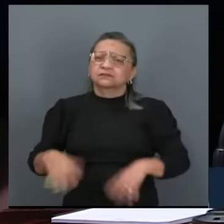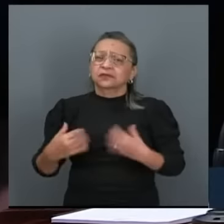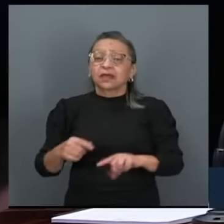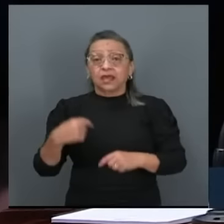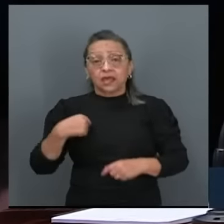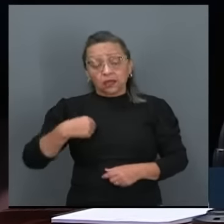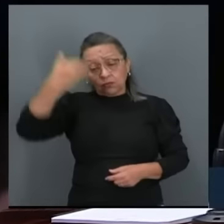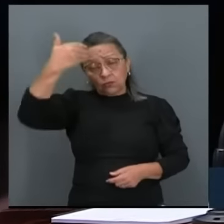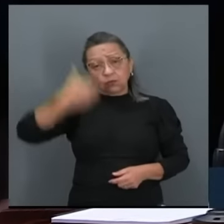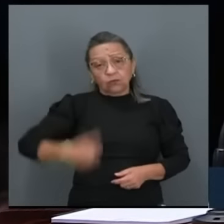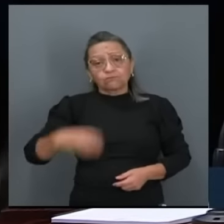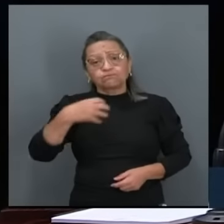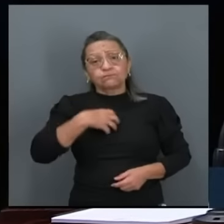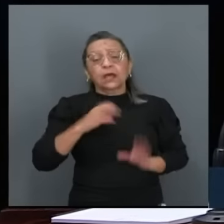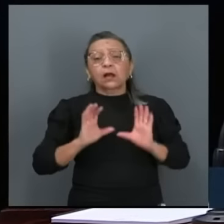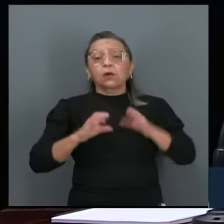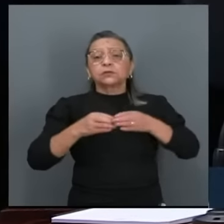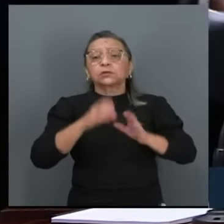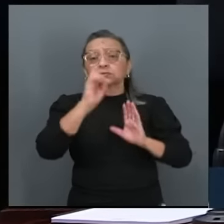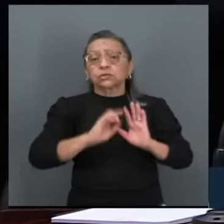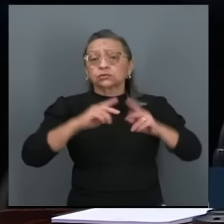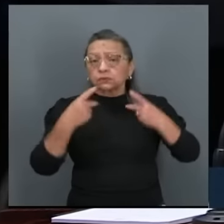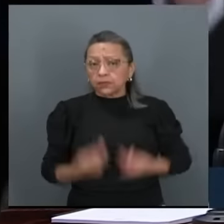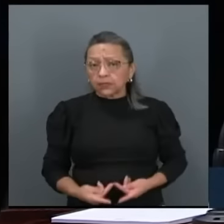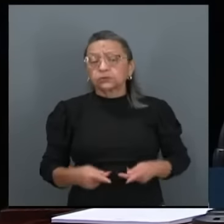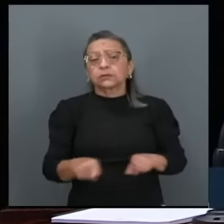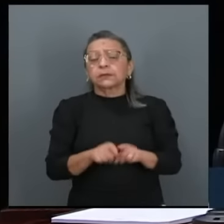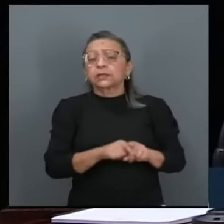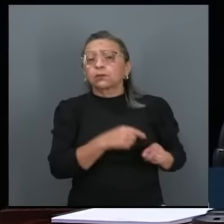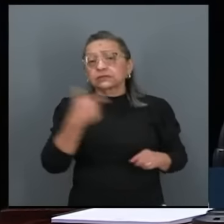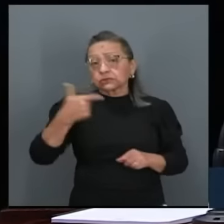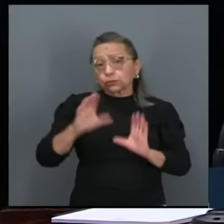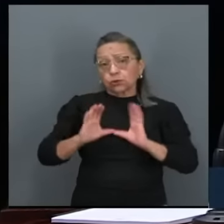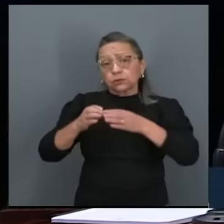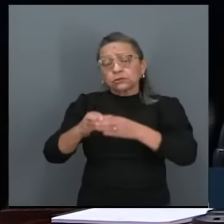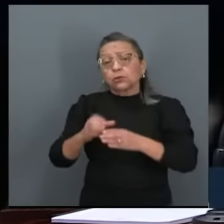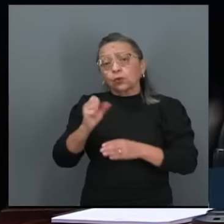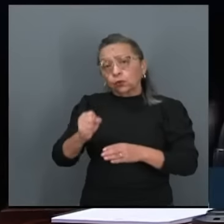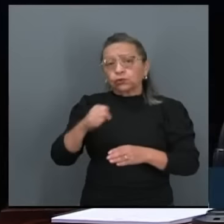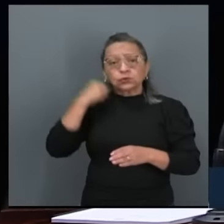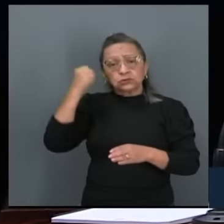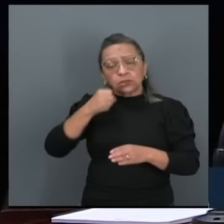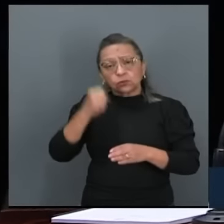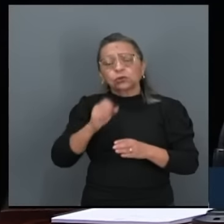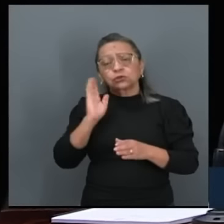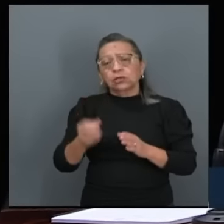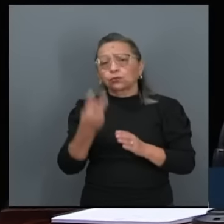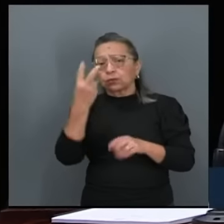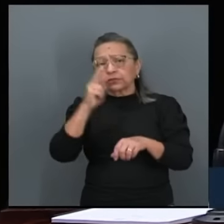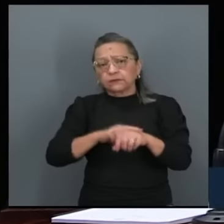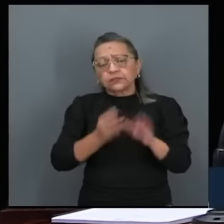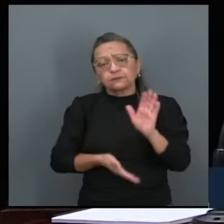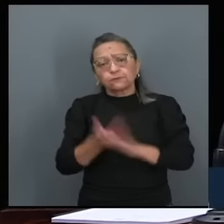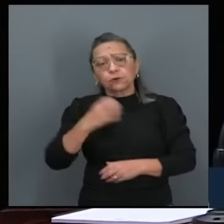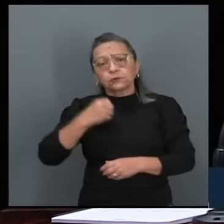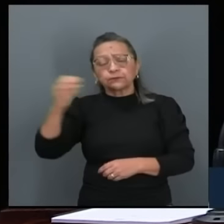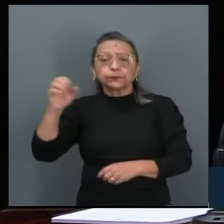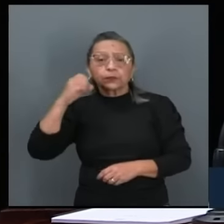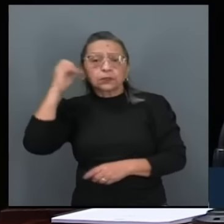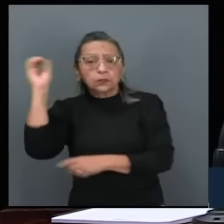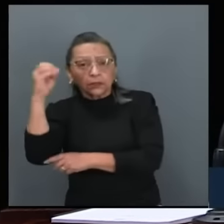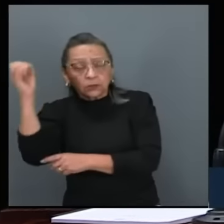presido, fomos já duas vezes ao Rio Grande do Sul, vamos dia 15 e 16 de novo, são 8 senadores, e nós vimos